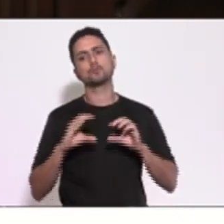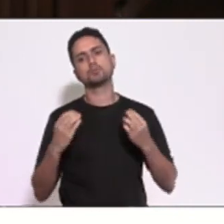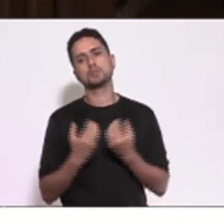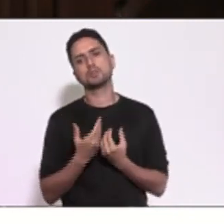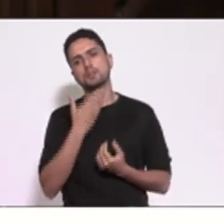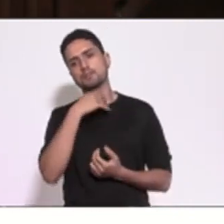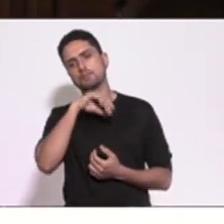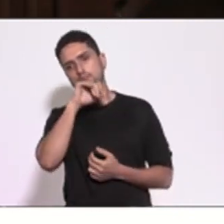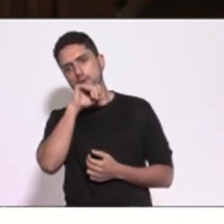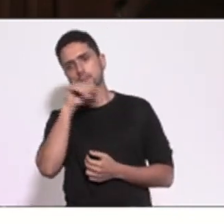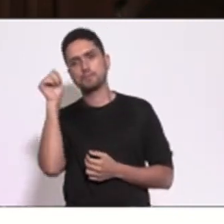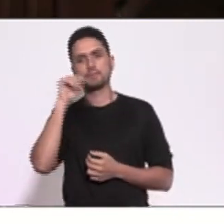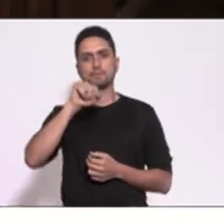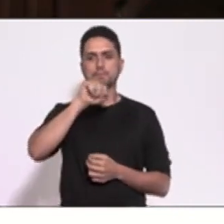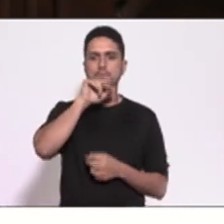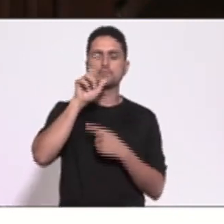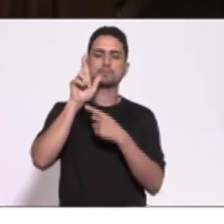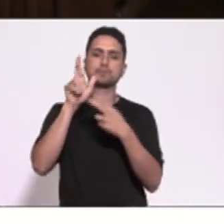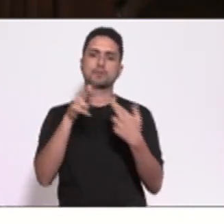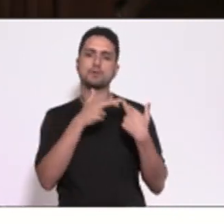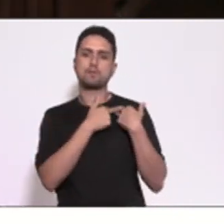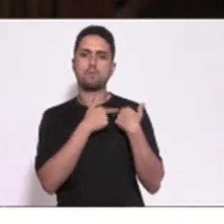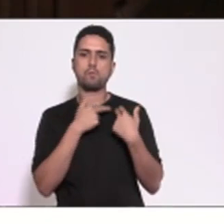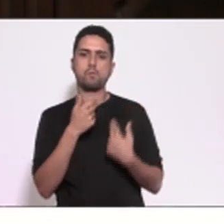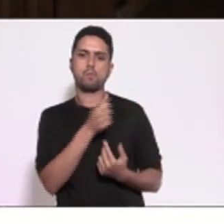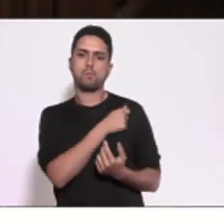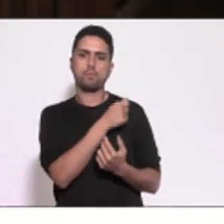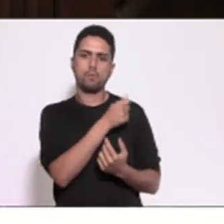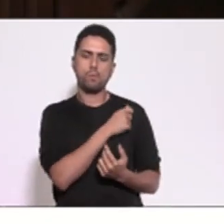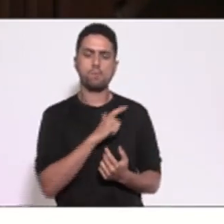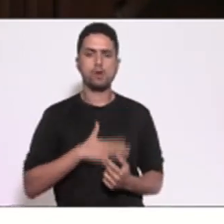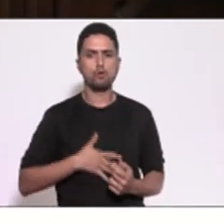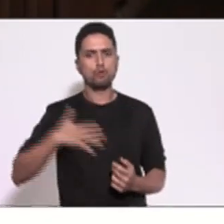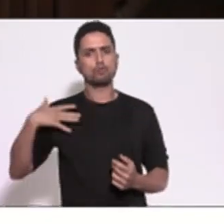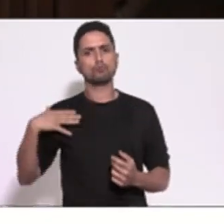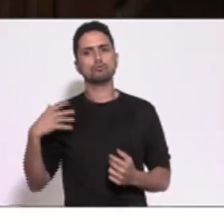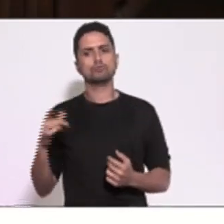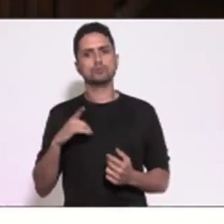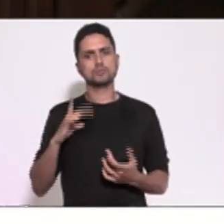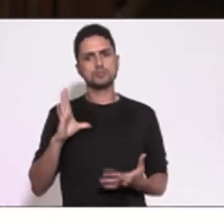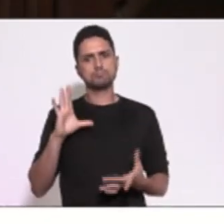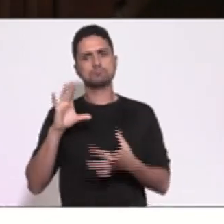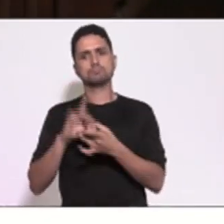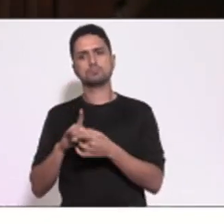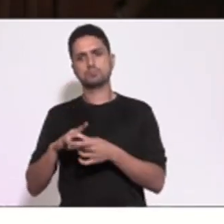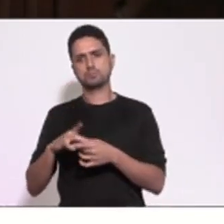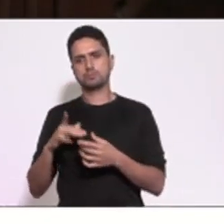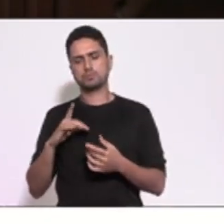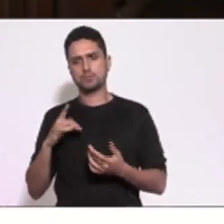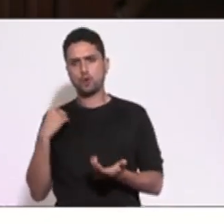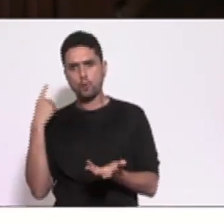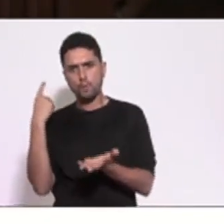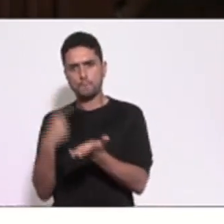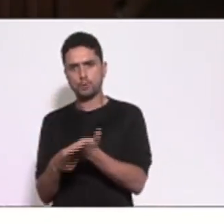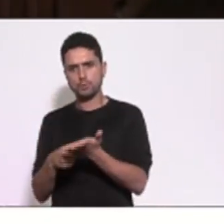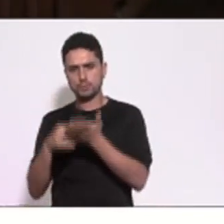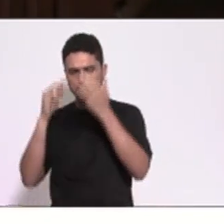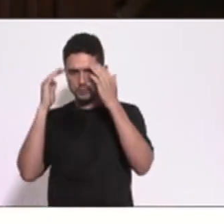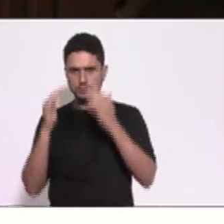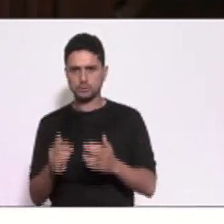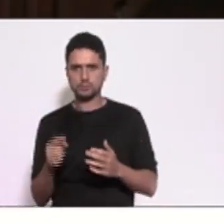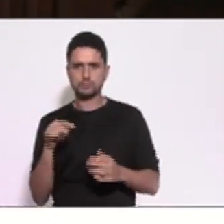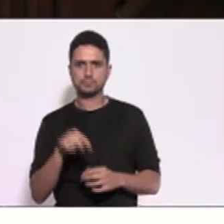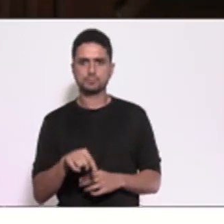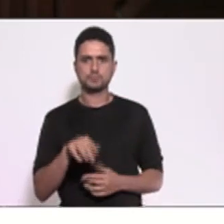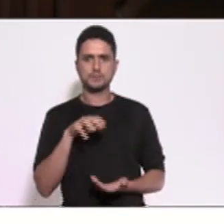responsáveis, dos estudantes que têm orgulho, têm vínculo, têm compromisso com o Centro Educacional e não se conformam